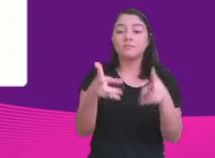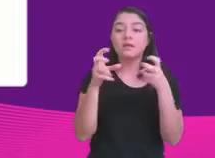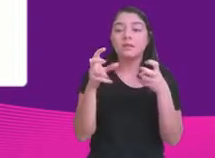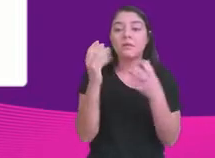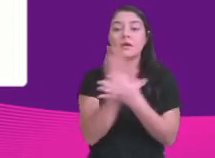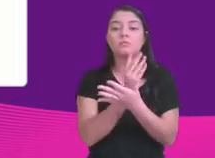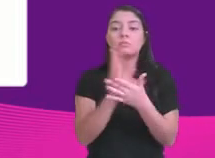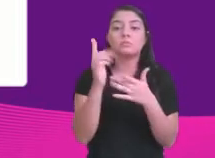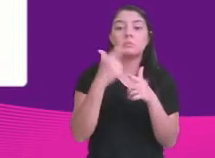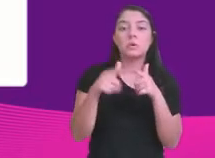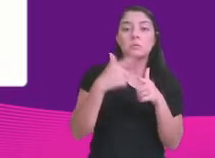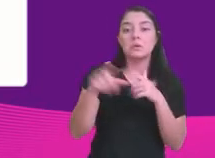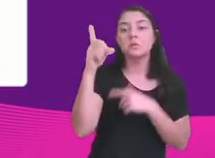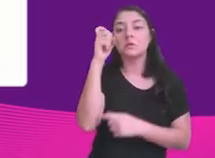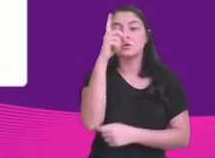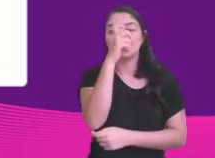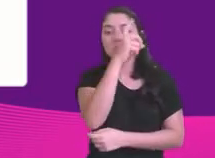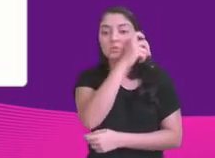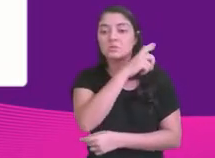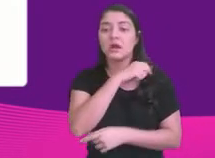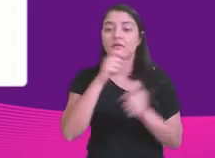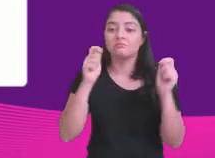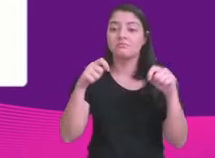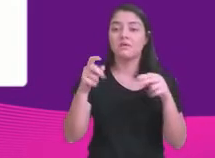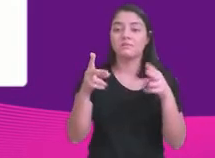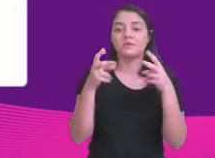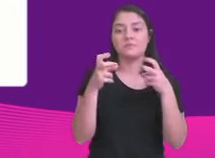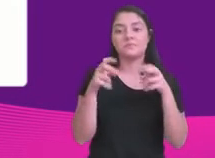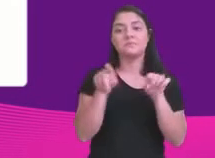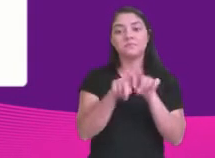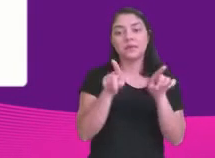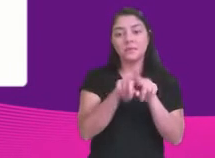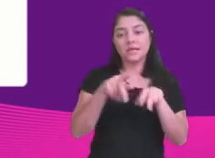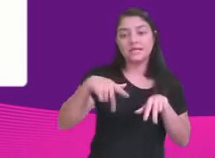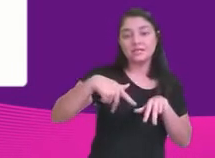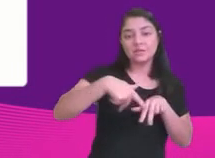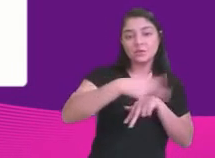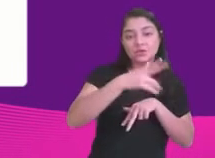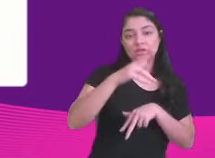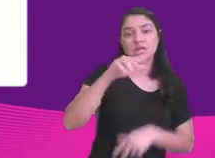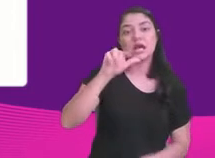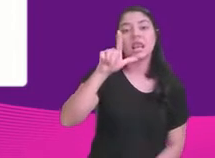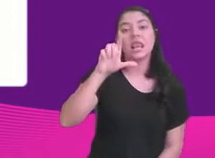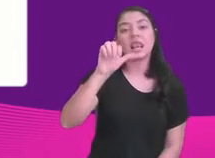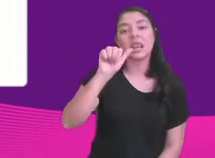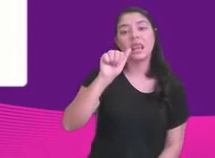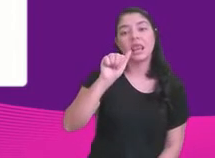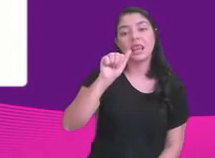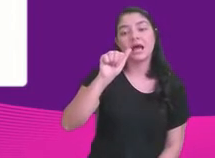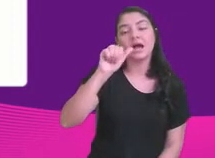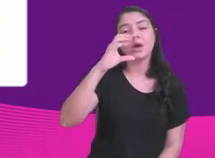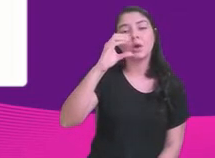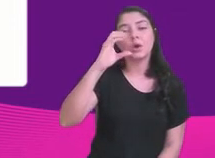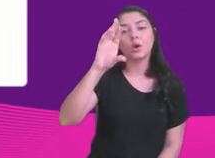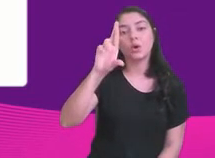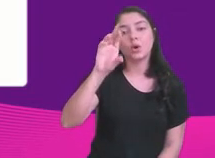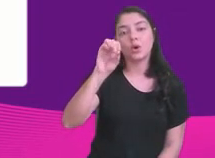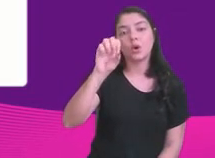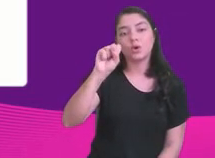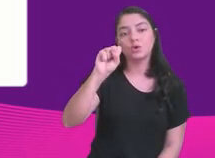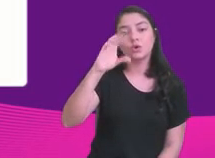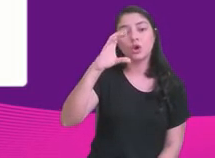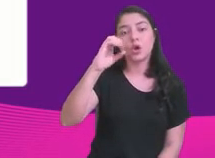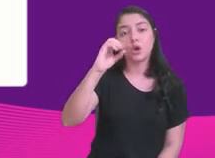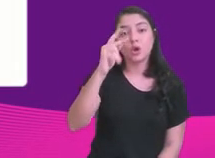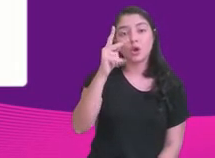laparoscopia. Só que nós também aprendemos que cirurgia laparoscópica não é fácil. Nós aprendemos que cirurgia laparoscópica esbarra em